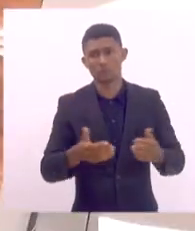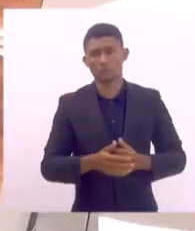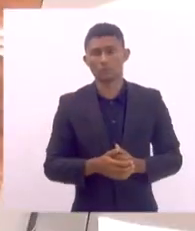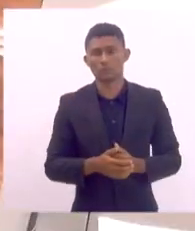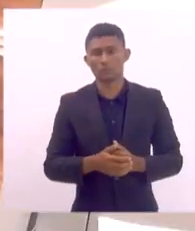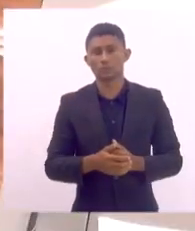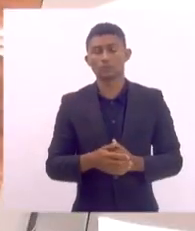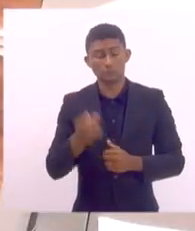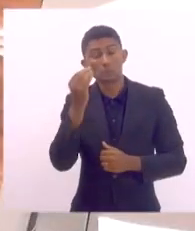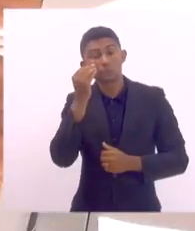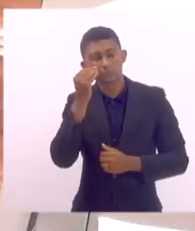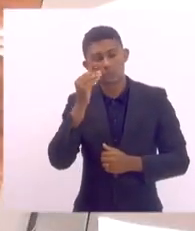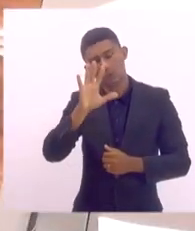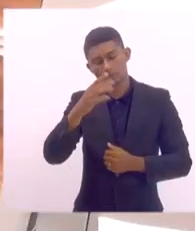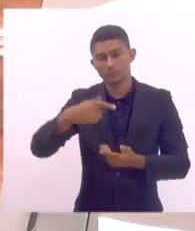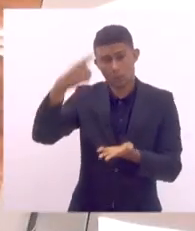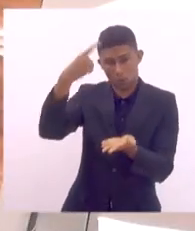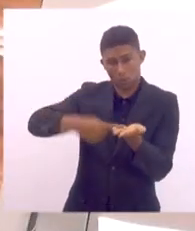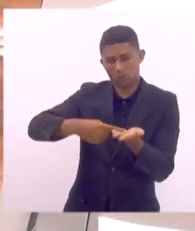Vamos tentar um outro acordo aqui, peraí.